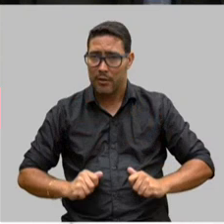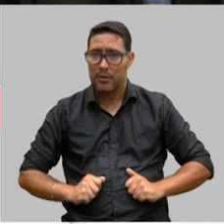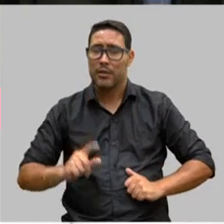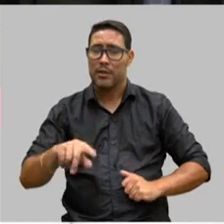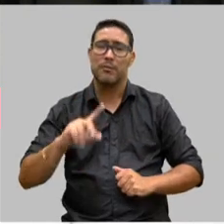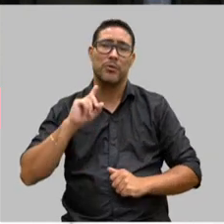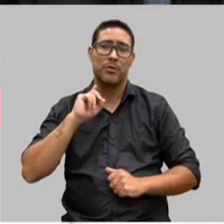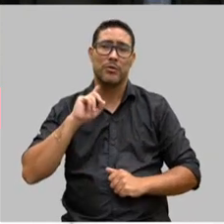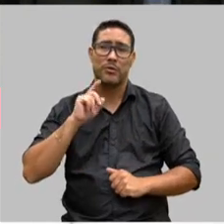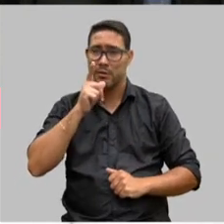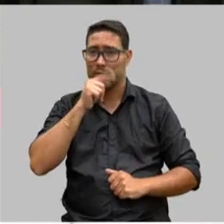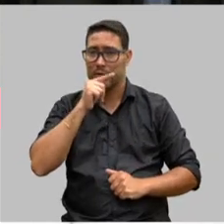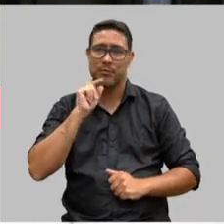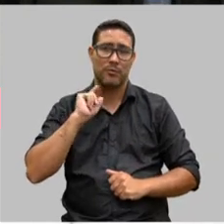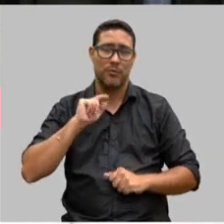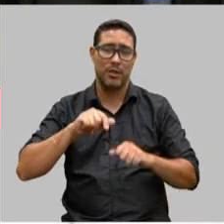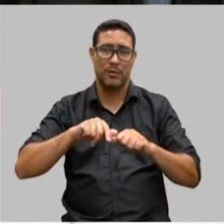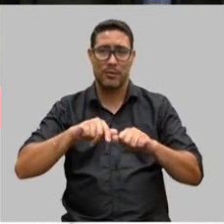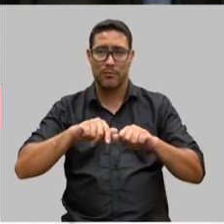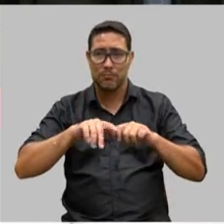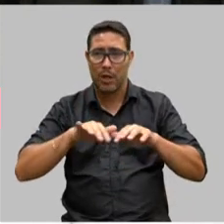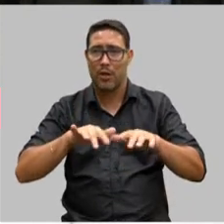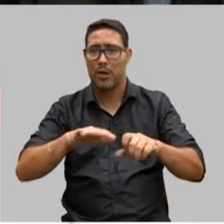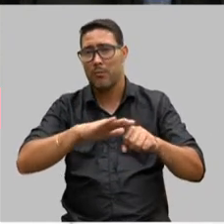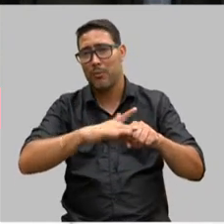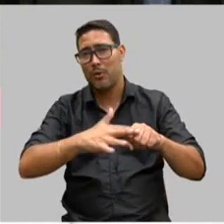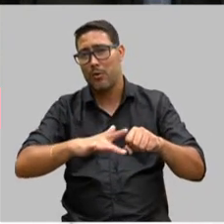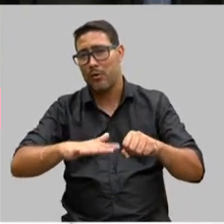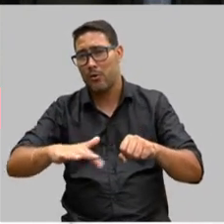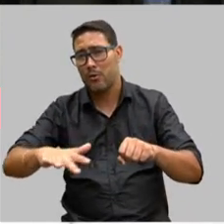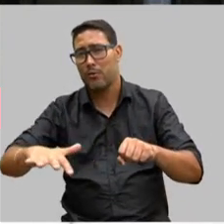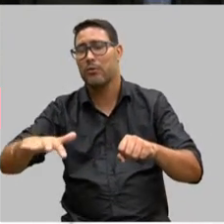de Minas, né, para que a gente possa enfrentar